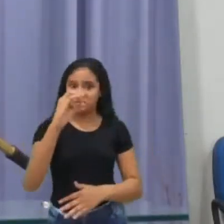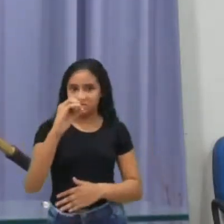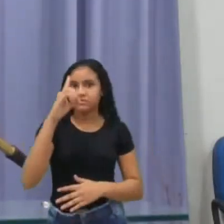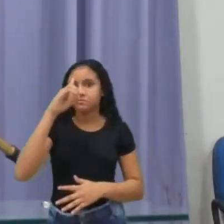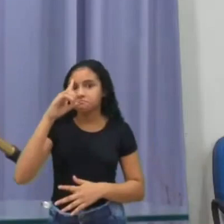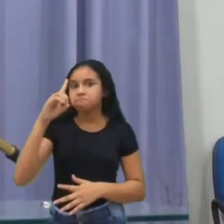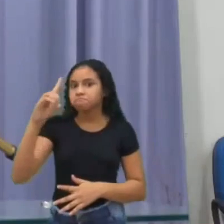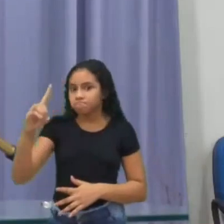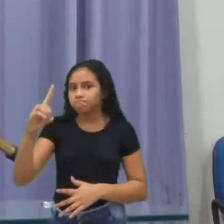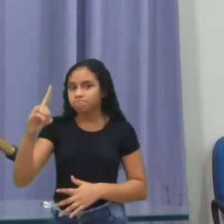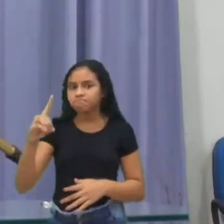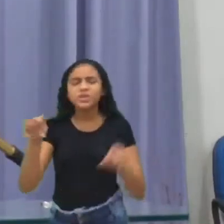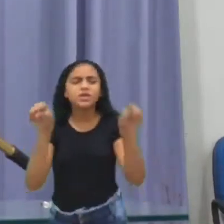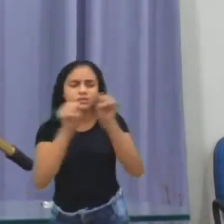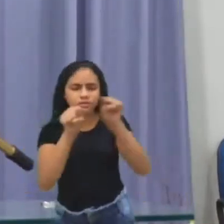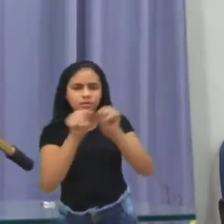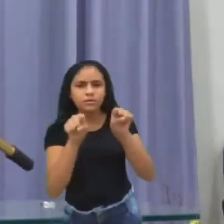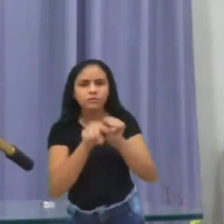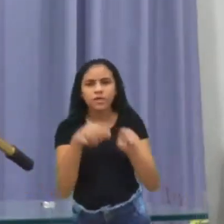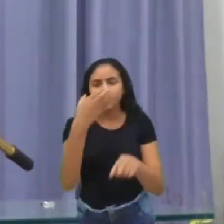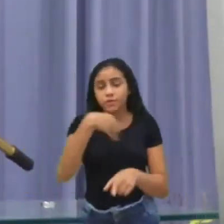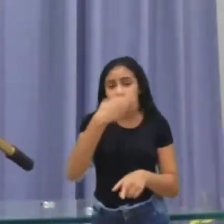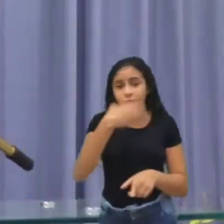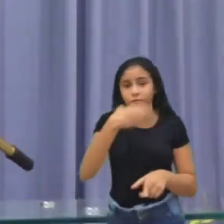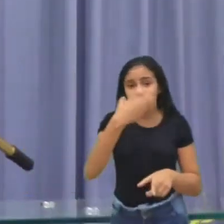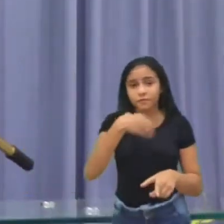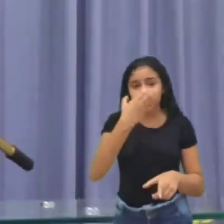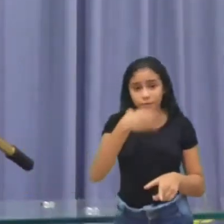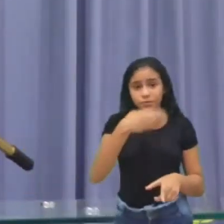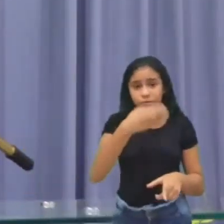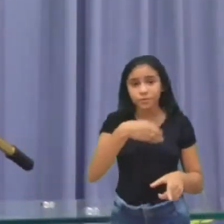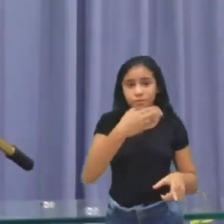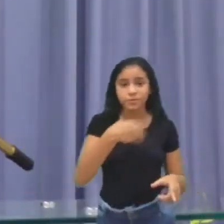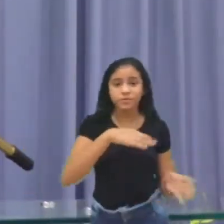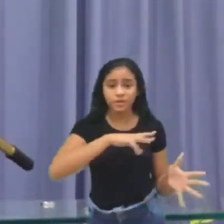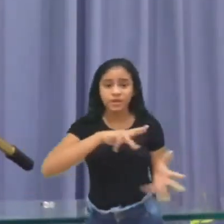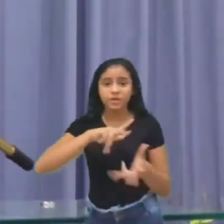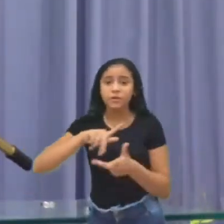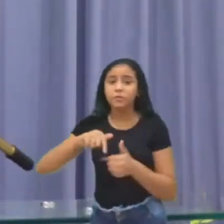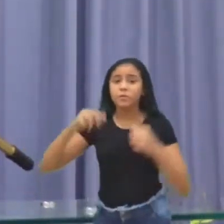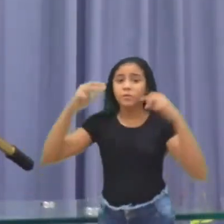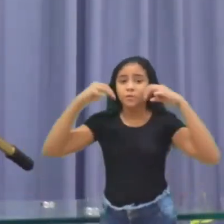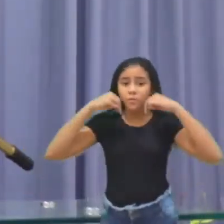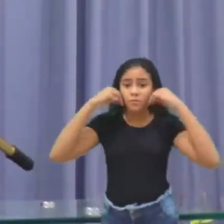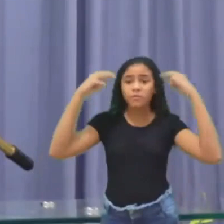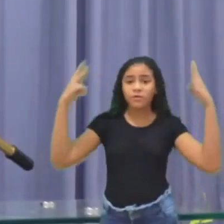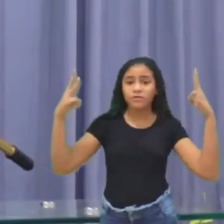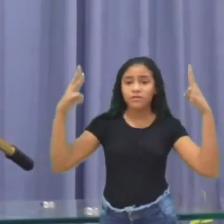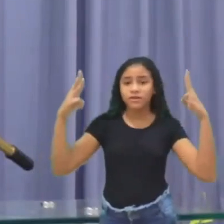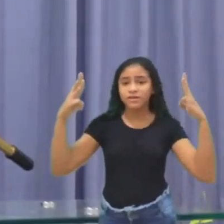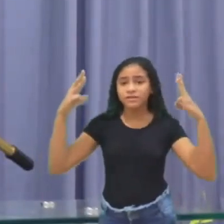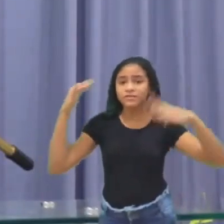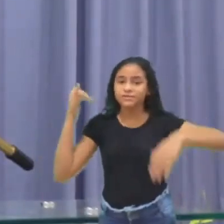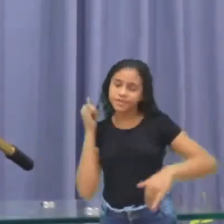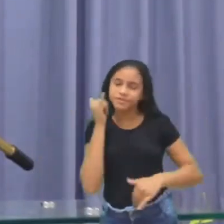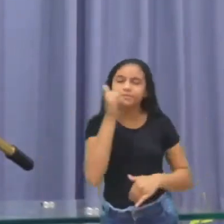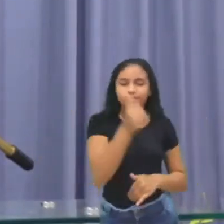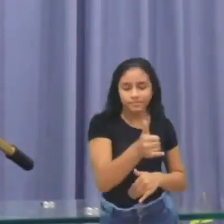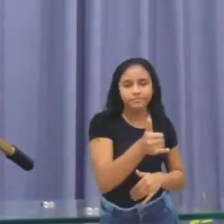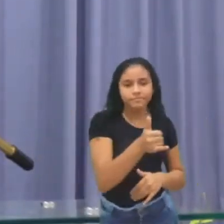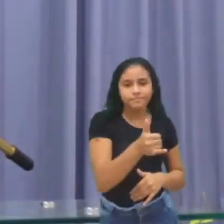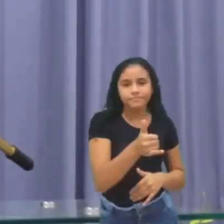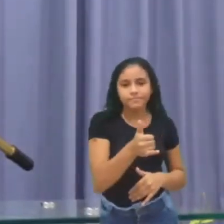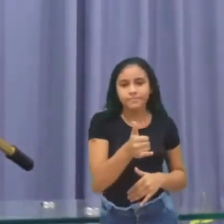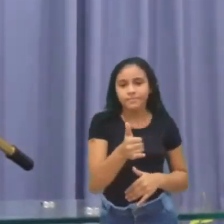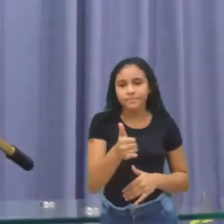e ainda trouxeram do fruto da terra, como Moisés havia determinado.